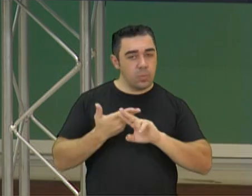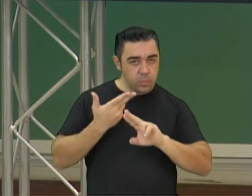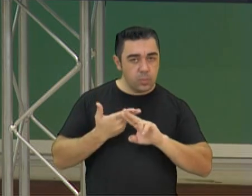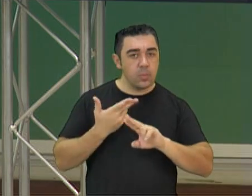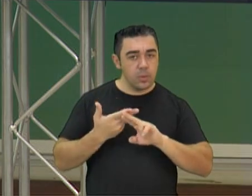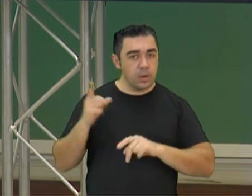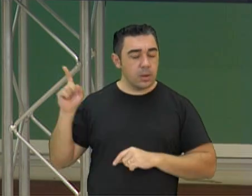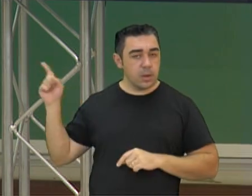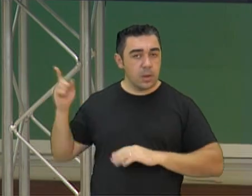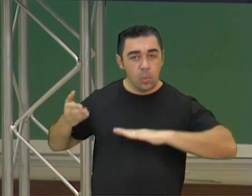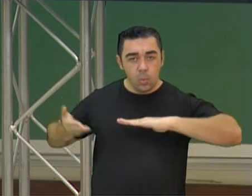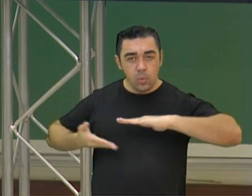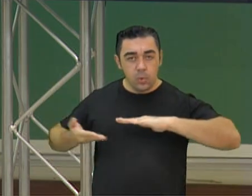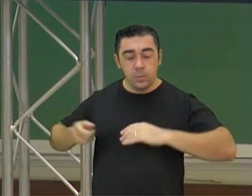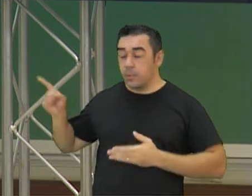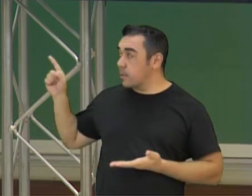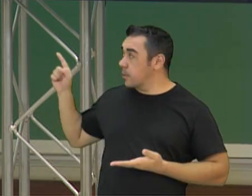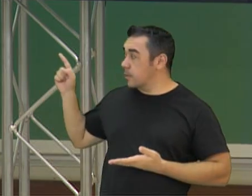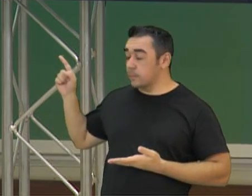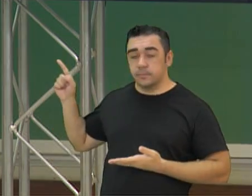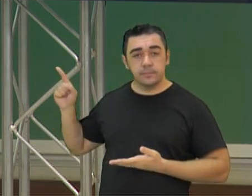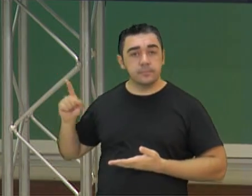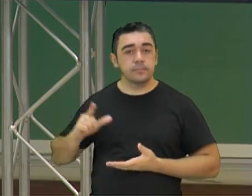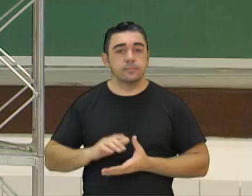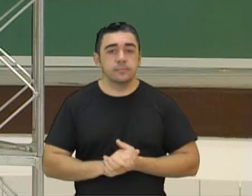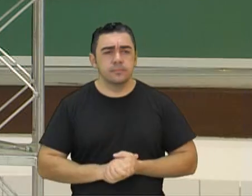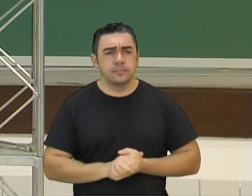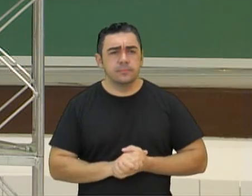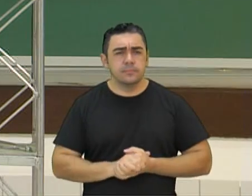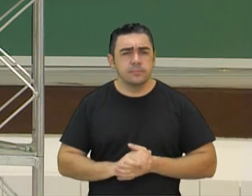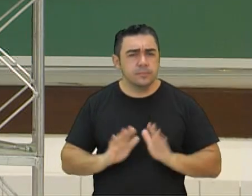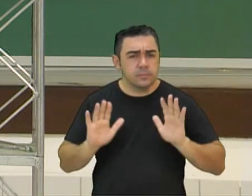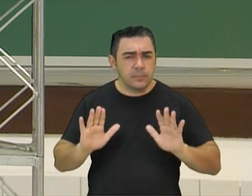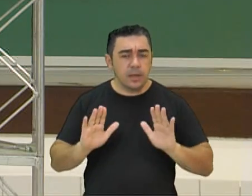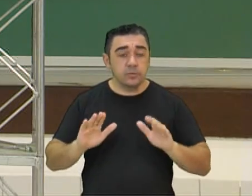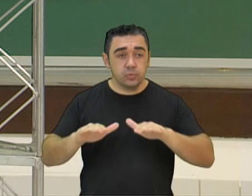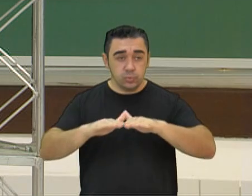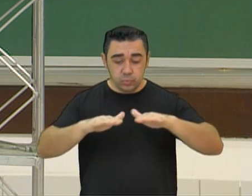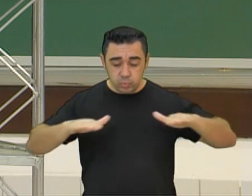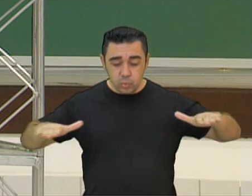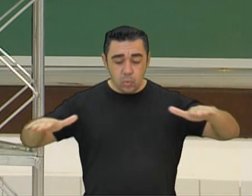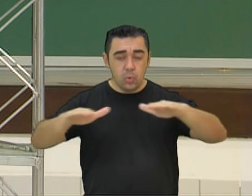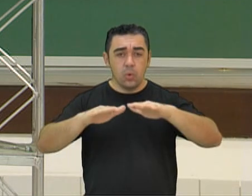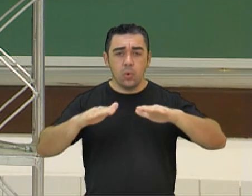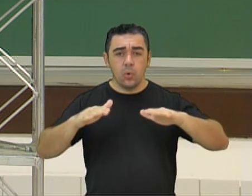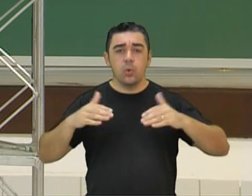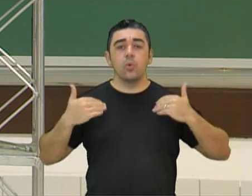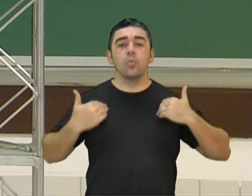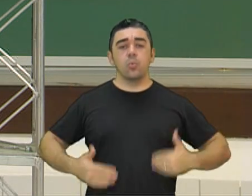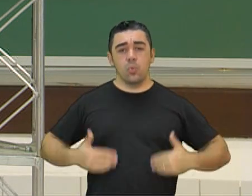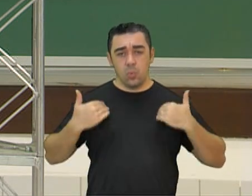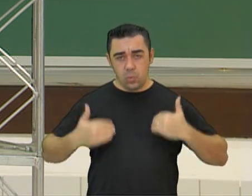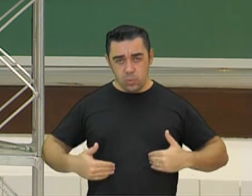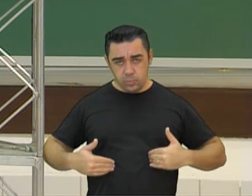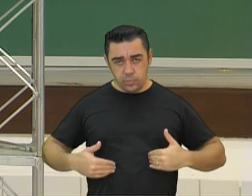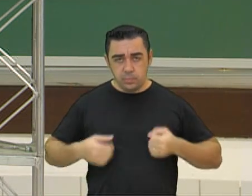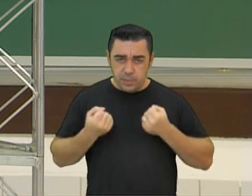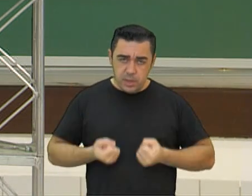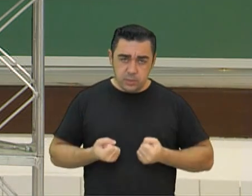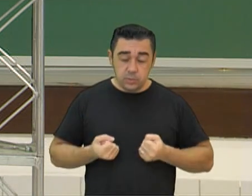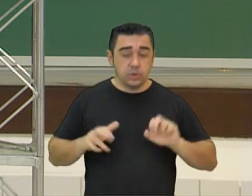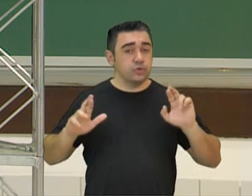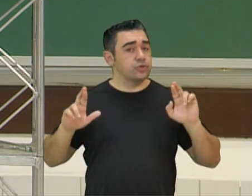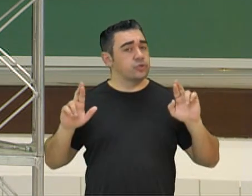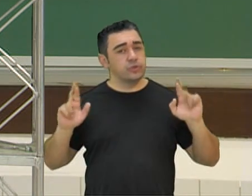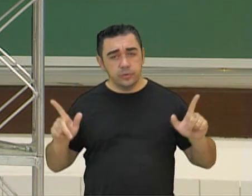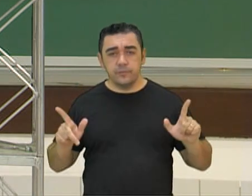é a contemporânea? É essa daqui, tá? Na ginástica de solo, usa-se mais o peso do corpo, tá?